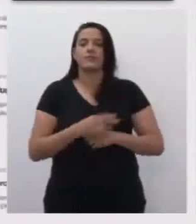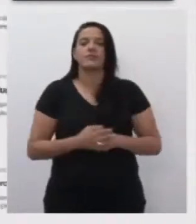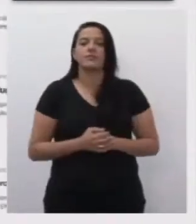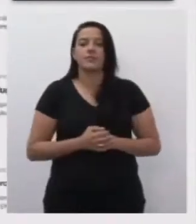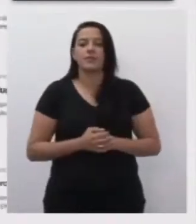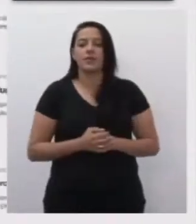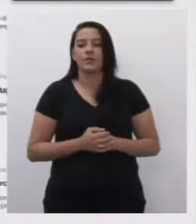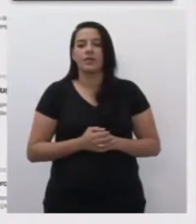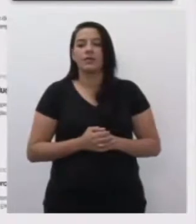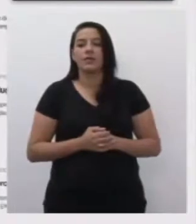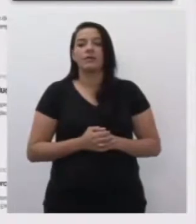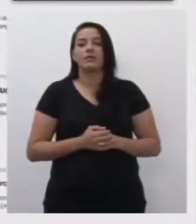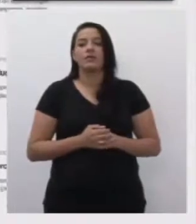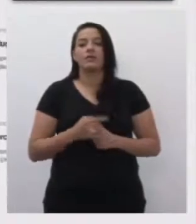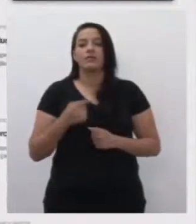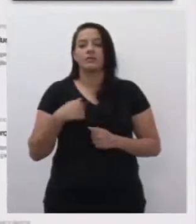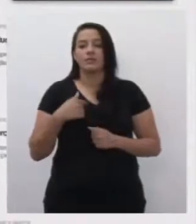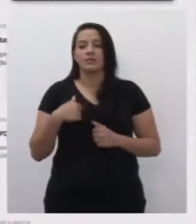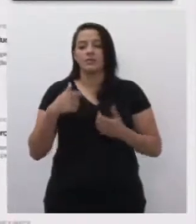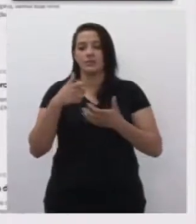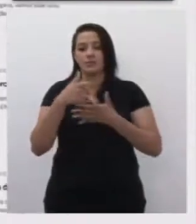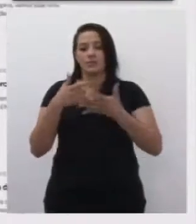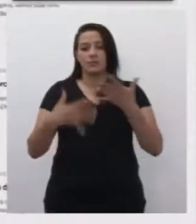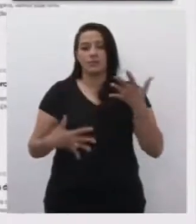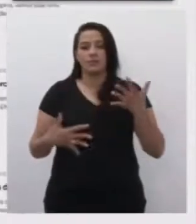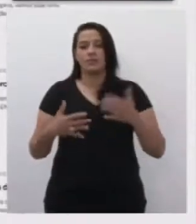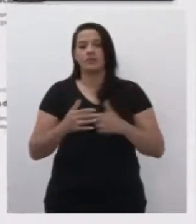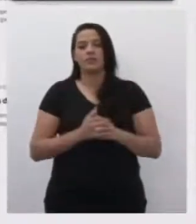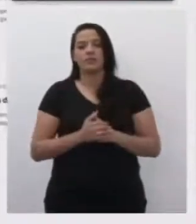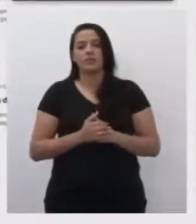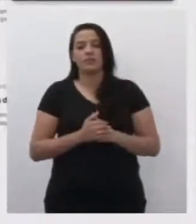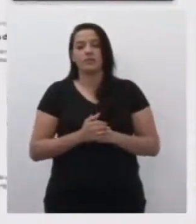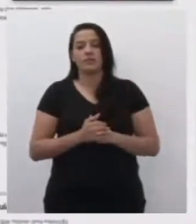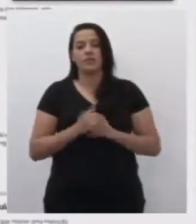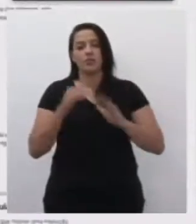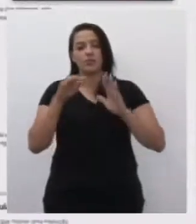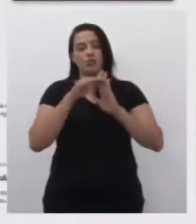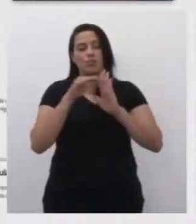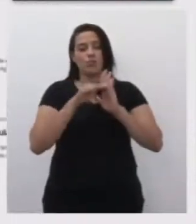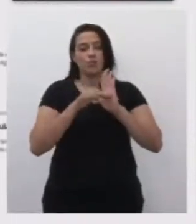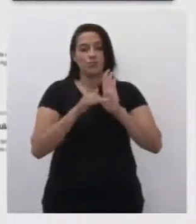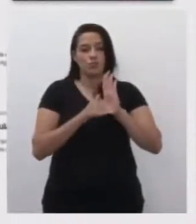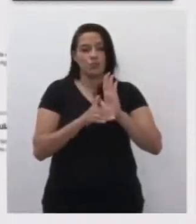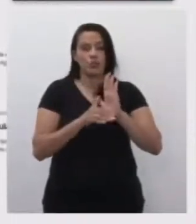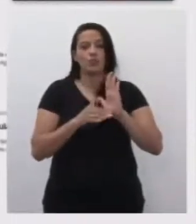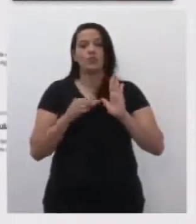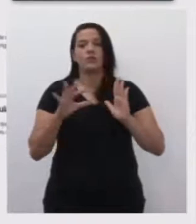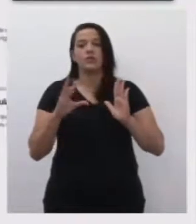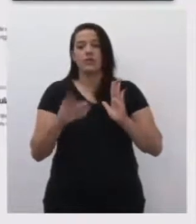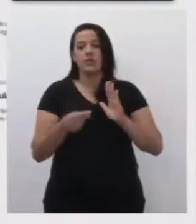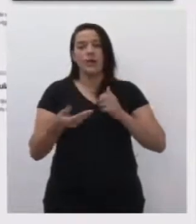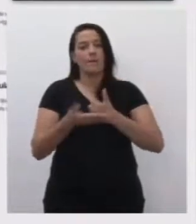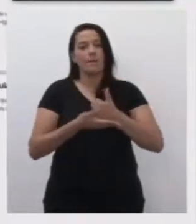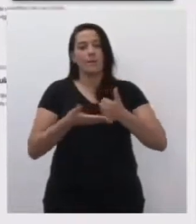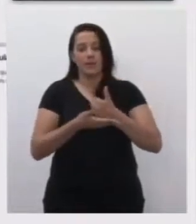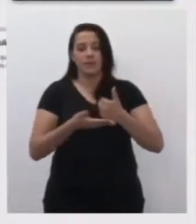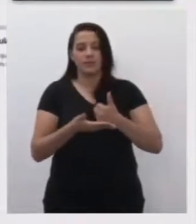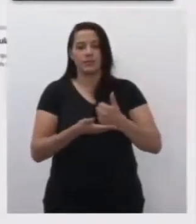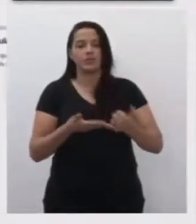aí, conjuntos numéricos, estatística, funções, geometria plana. Bem o básico mesmo,